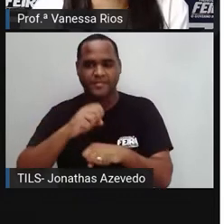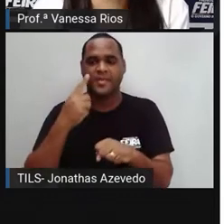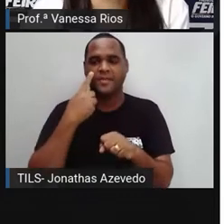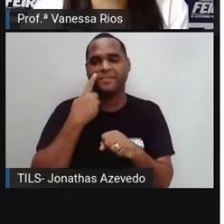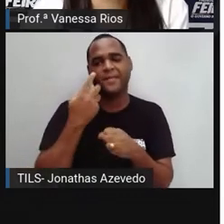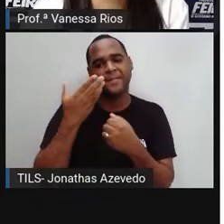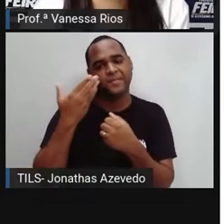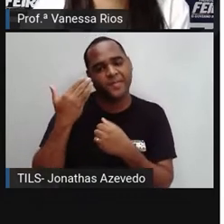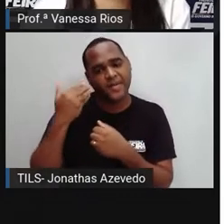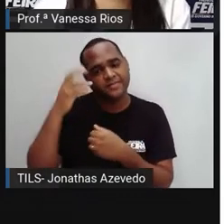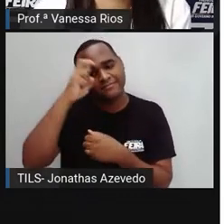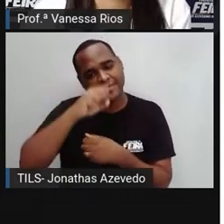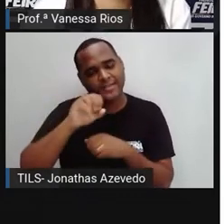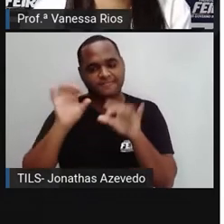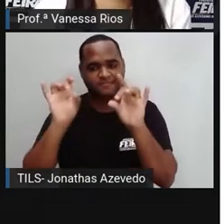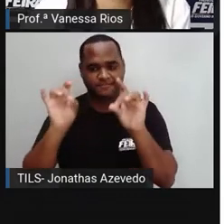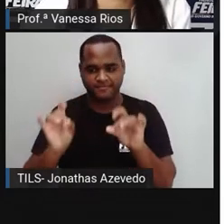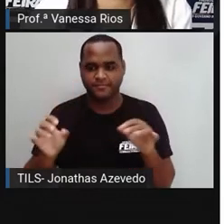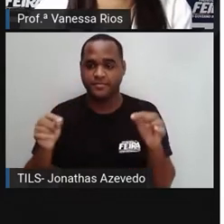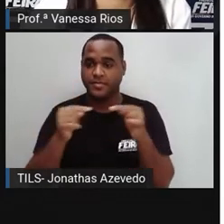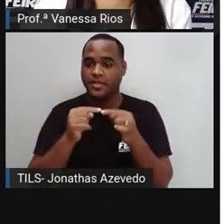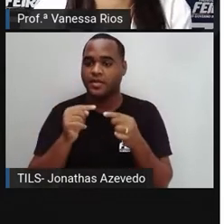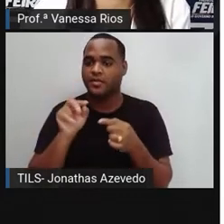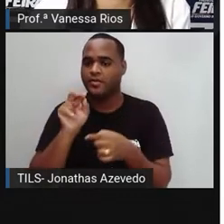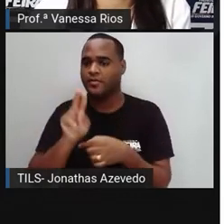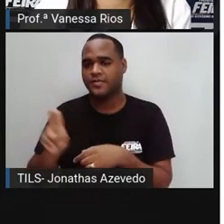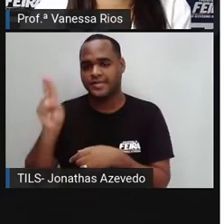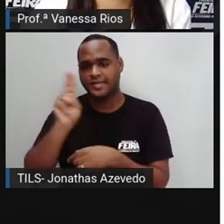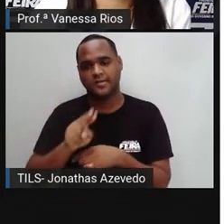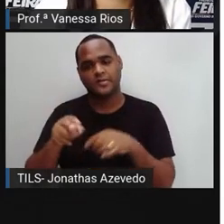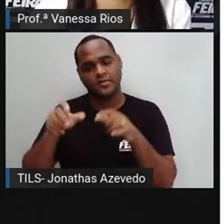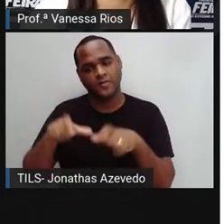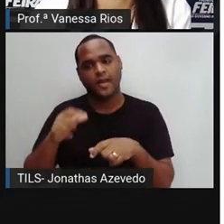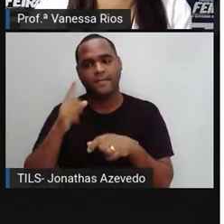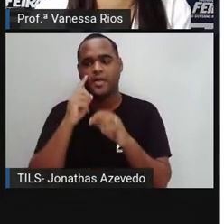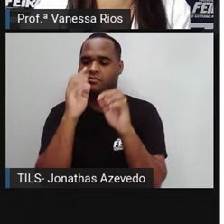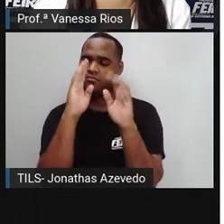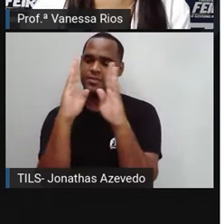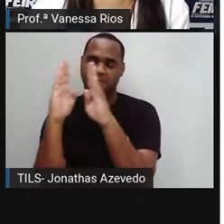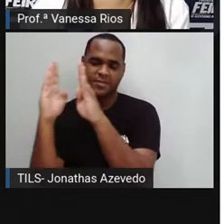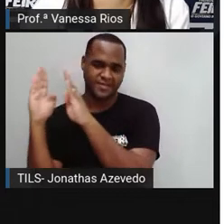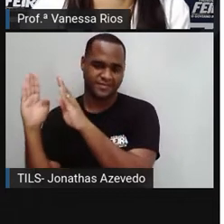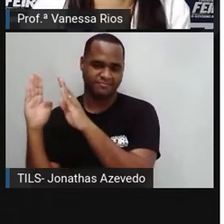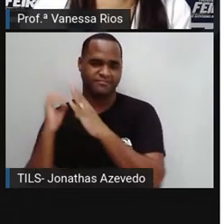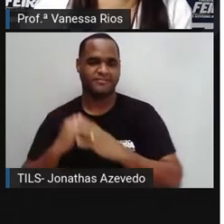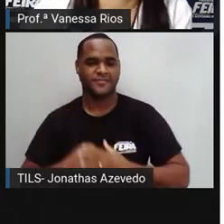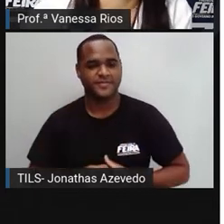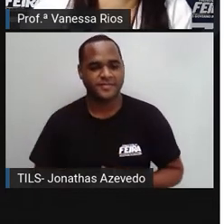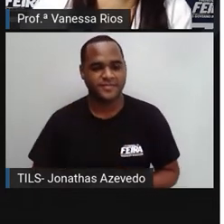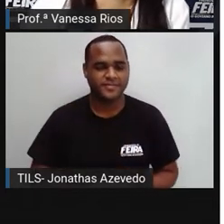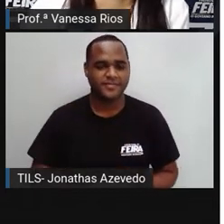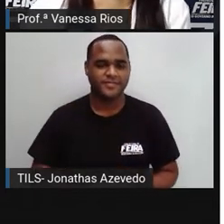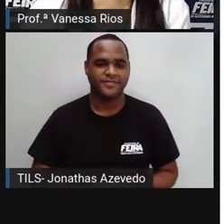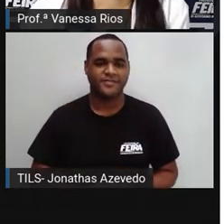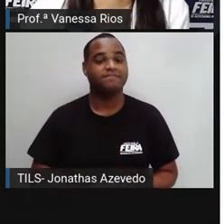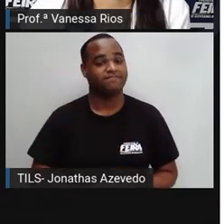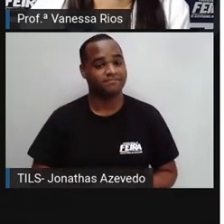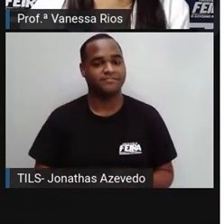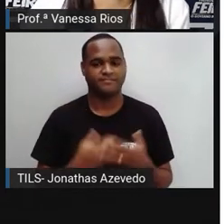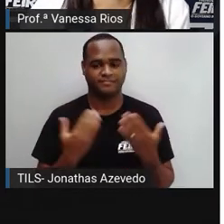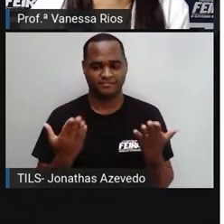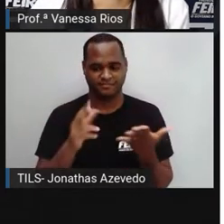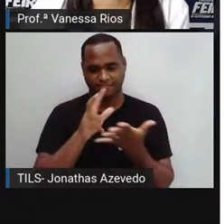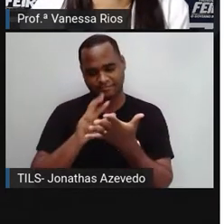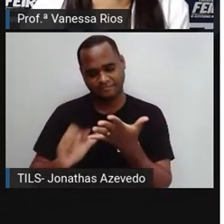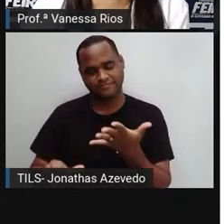observações especiais e até mesmo utilizar o acervo local, como da biblioteca. Então, existem